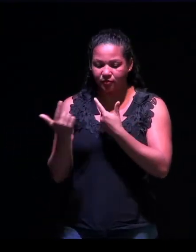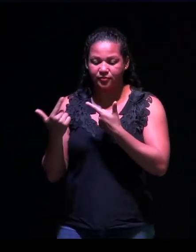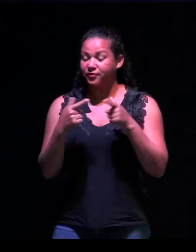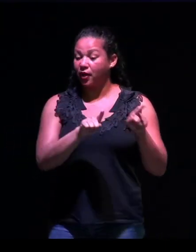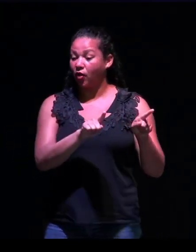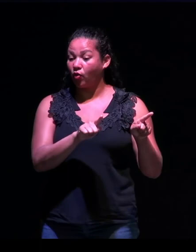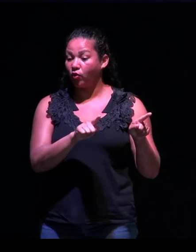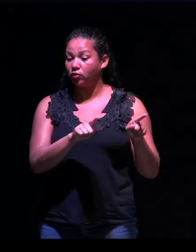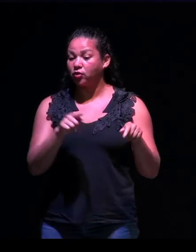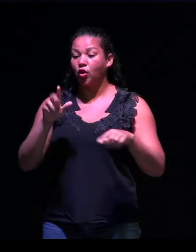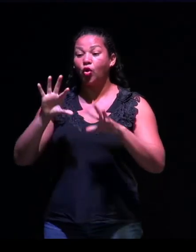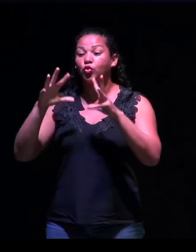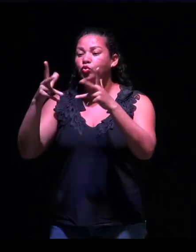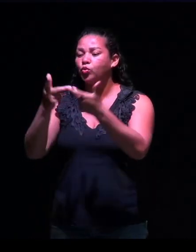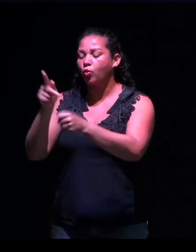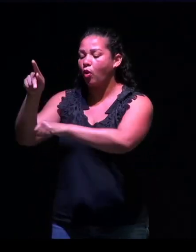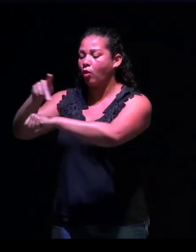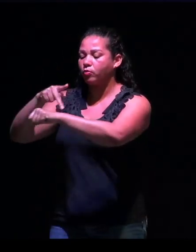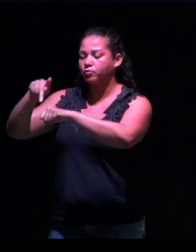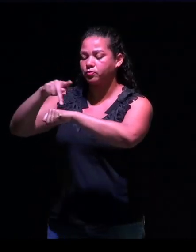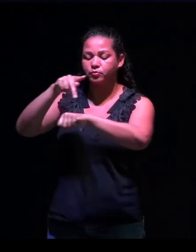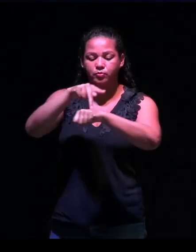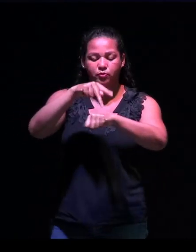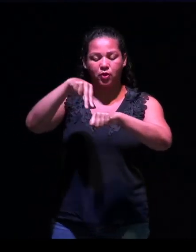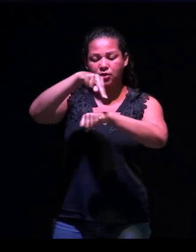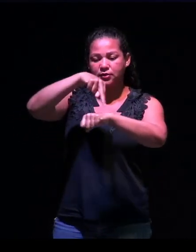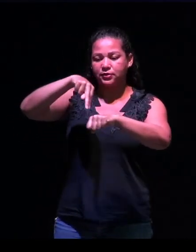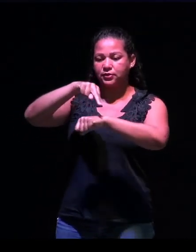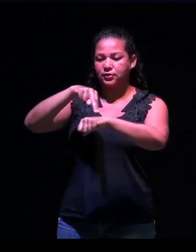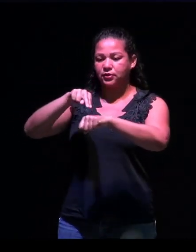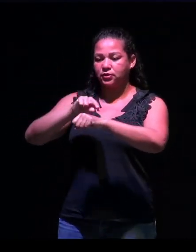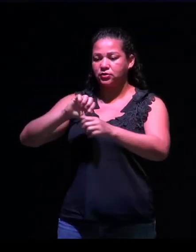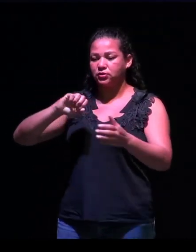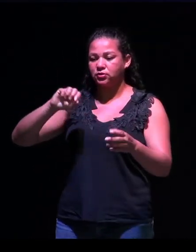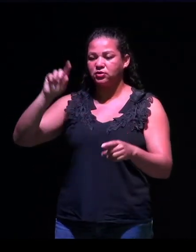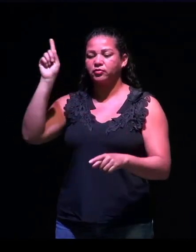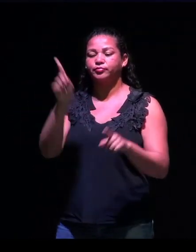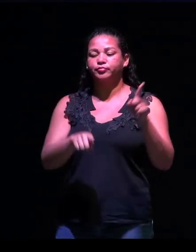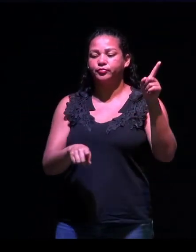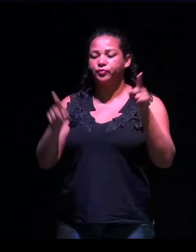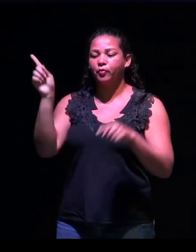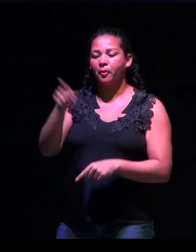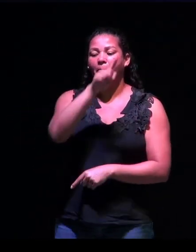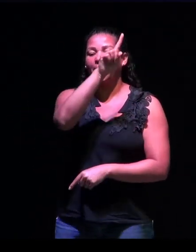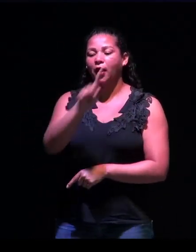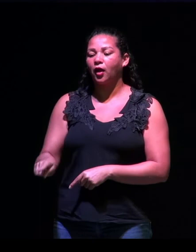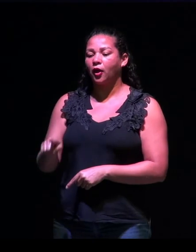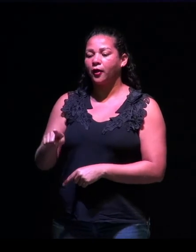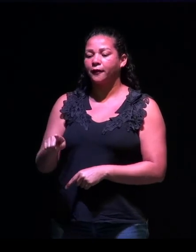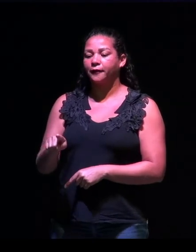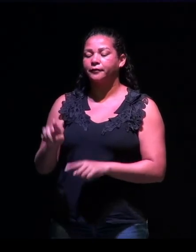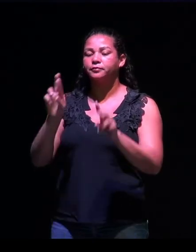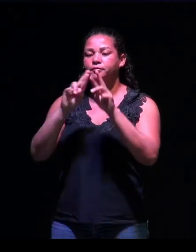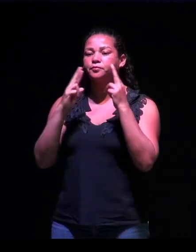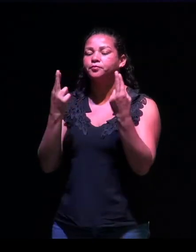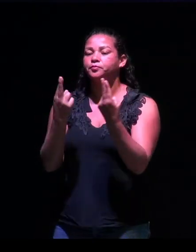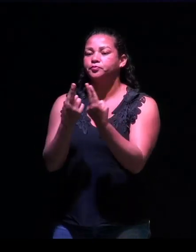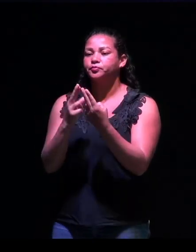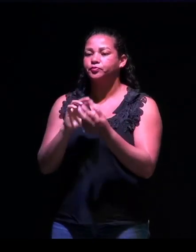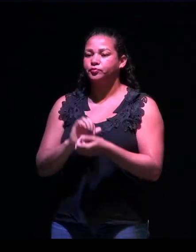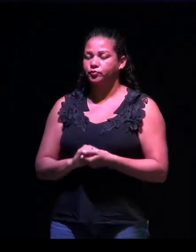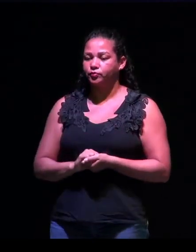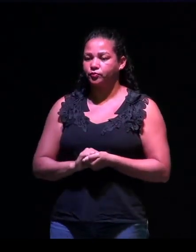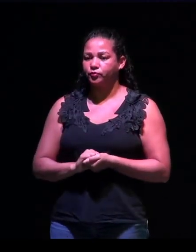aquelas nações disseram, vamos suspender a sessão, porque não está bem, vamos suspender. Só que